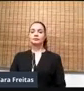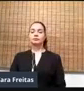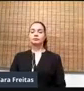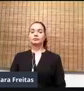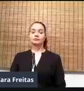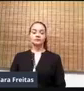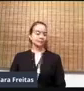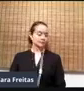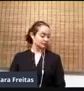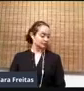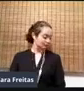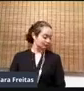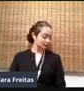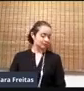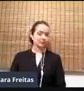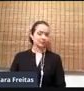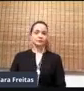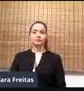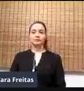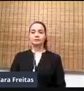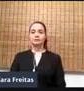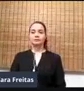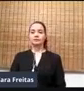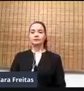Vamos aguardar um pouquinho.